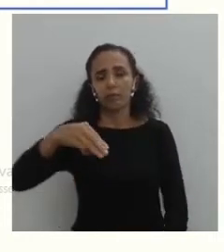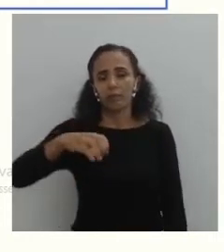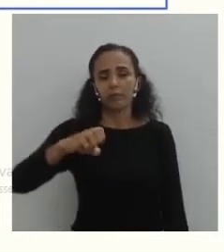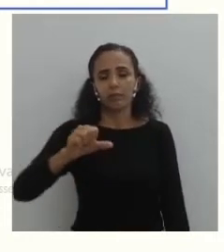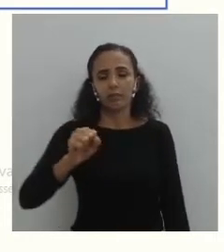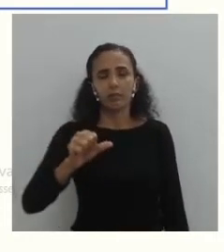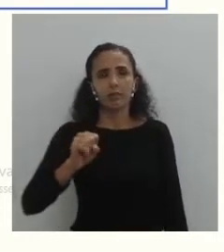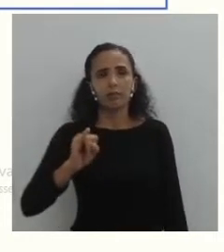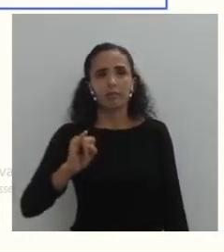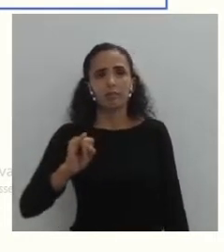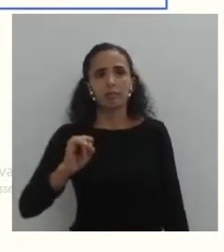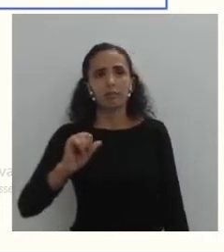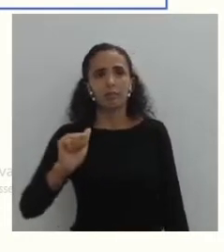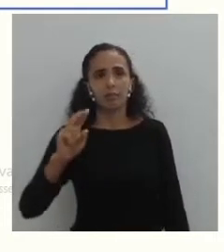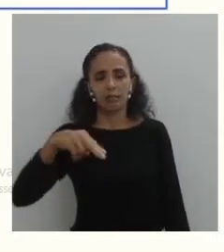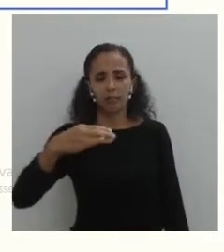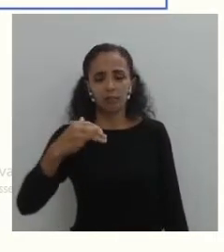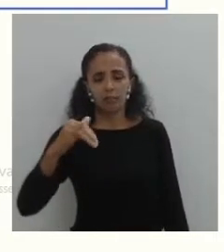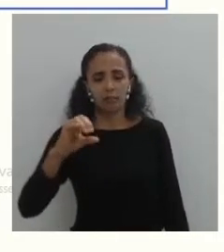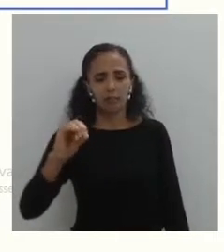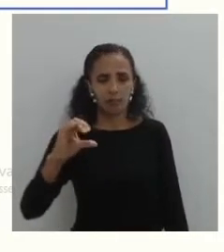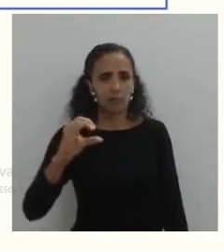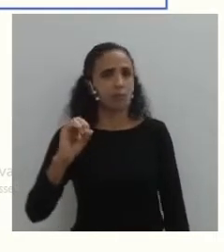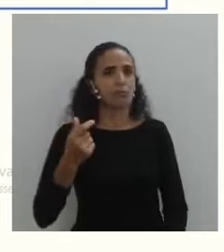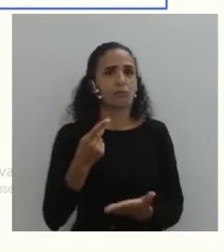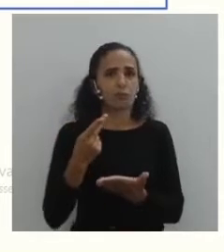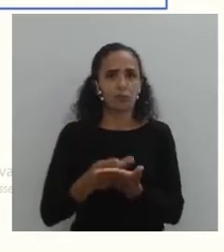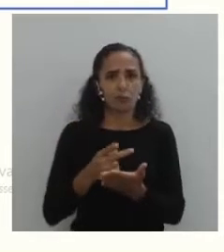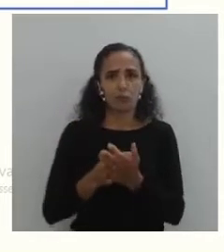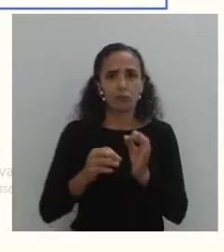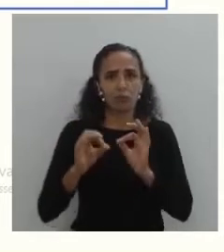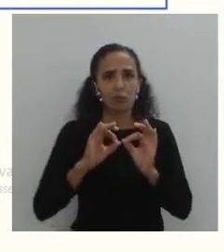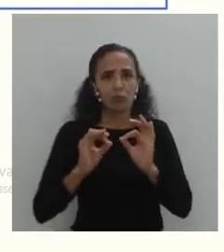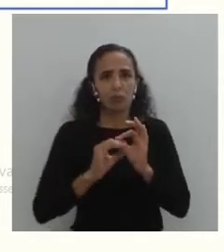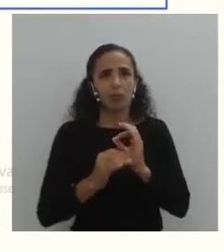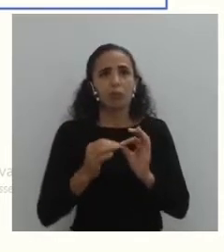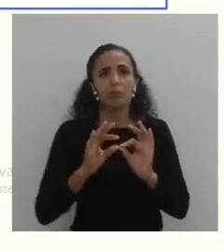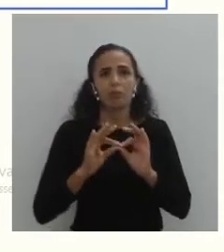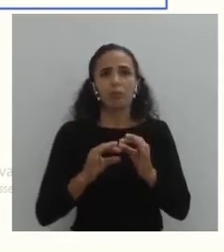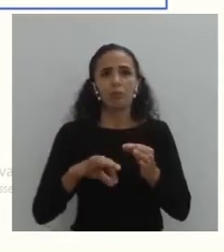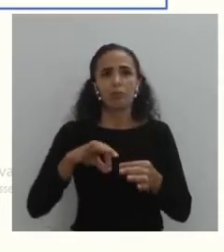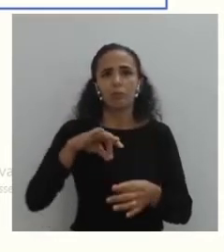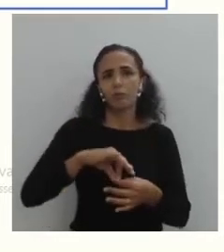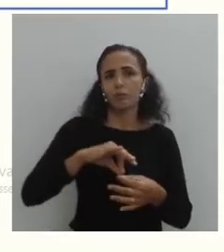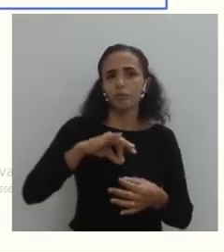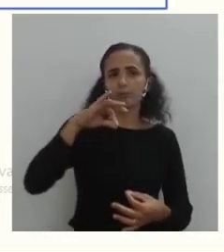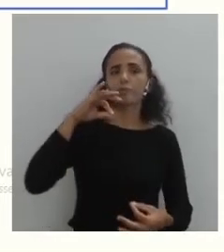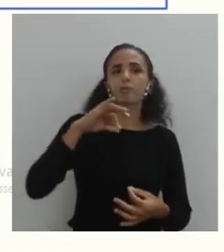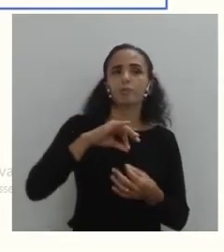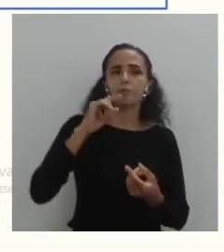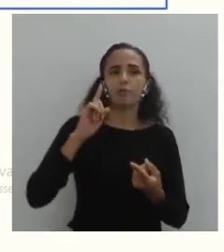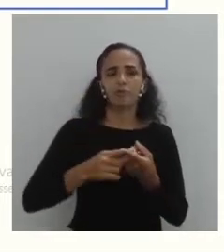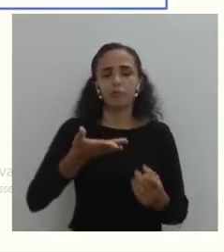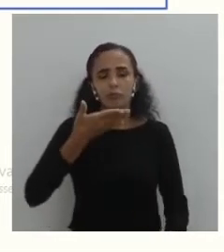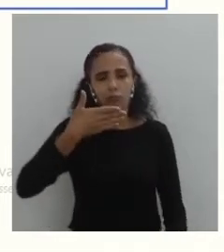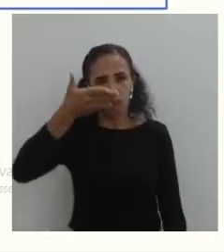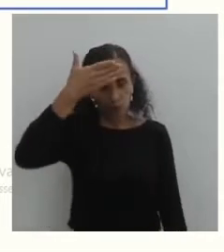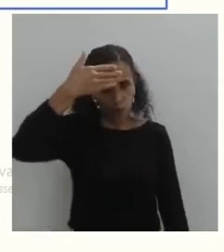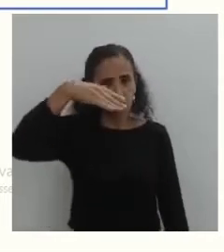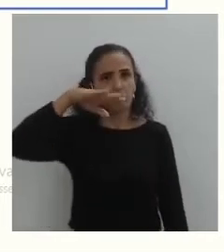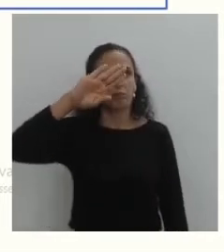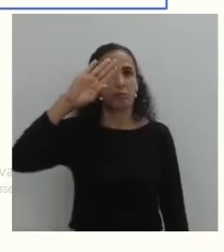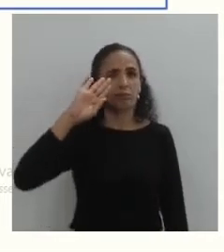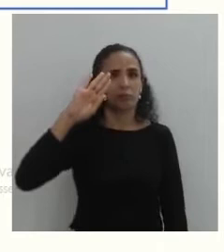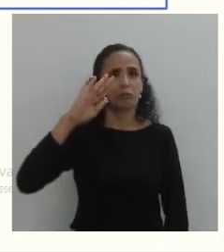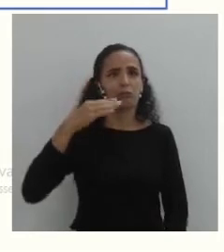103 mil. Os esotéricos, 74 mil. Os espiritualistas, 62 mil. Os